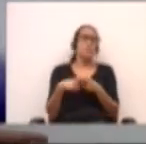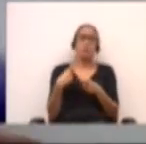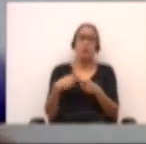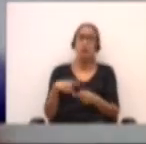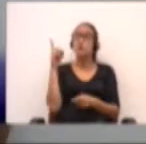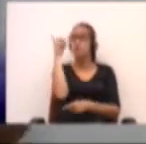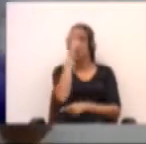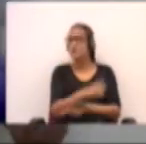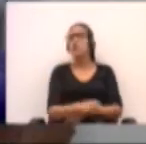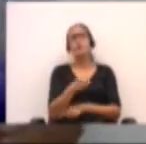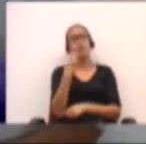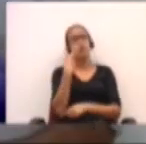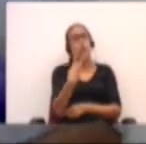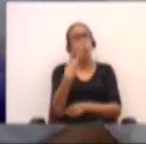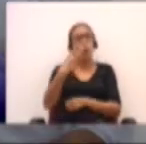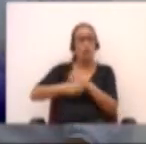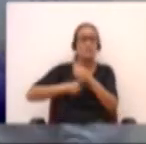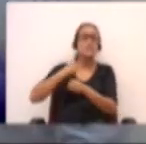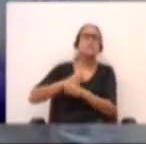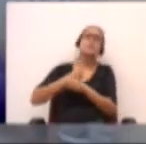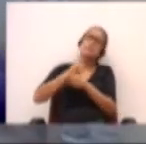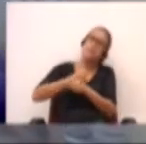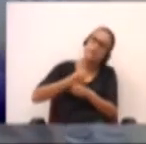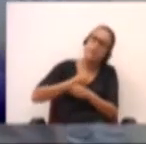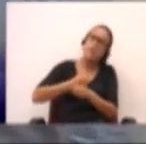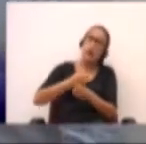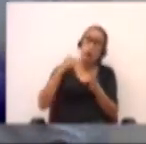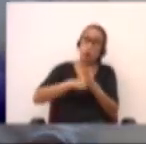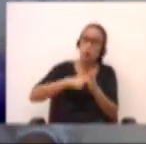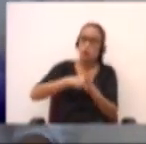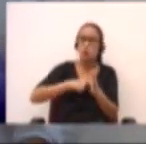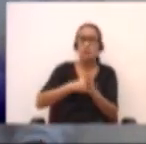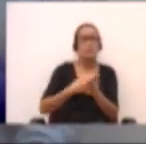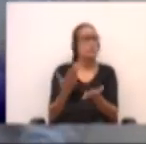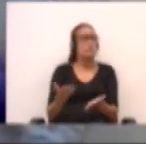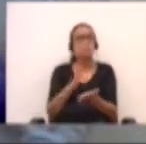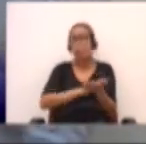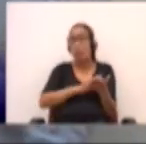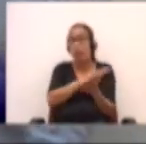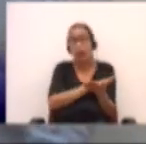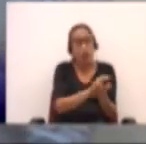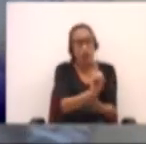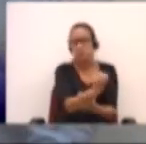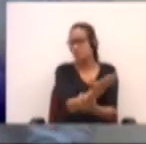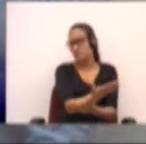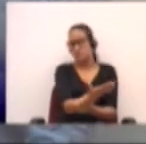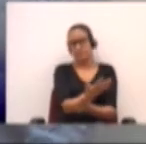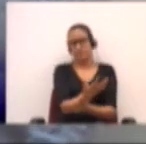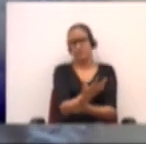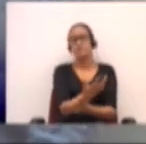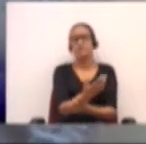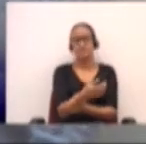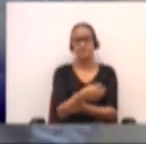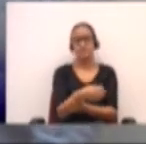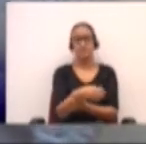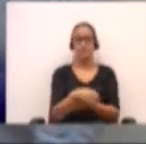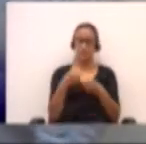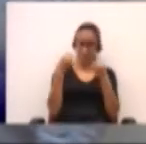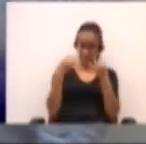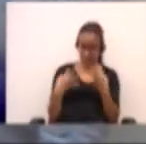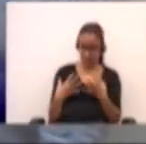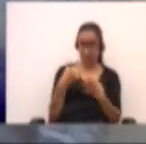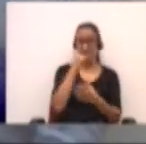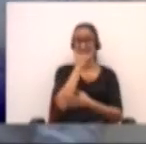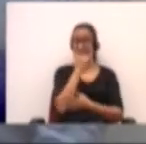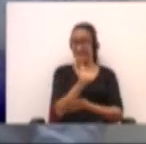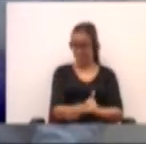momento aconteceu para a regularização definitiva da área, mas, como estamos falando aqui da questão da energia